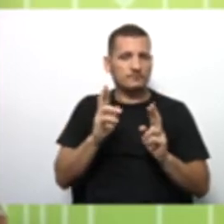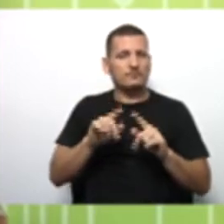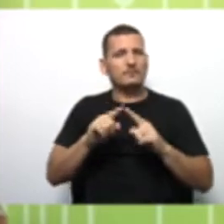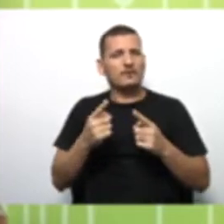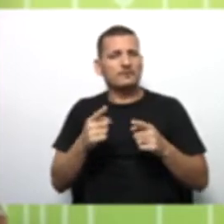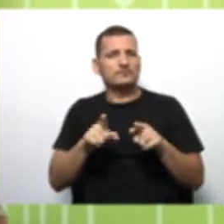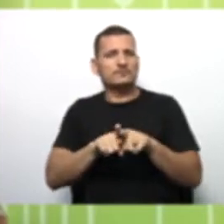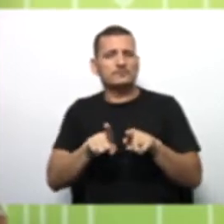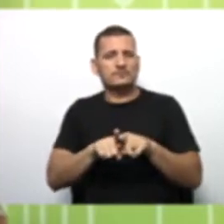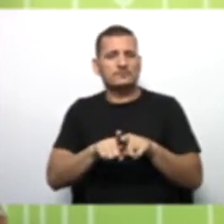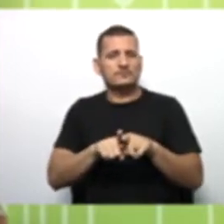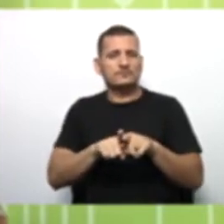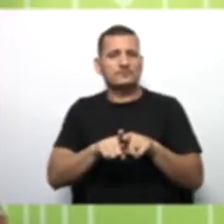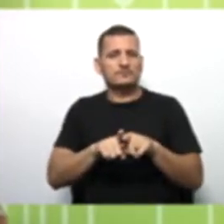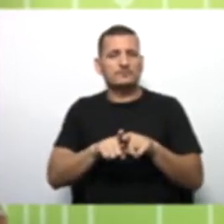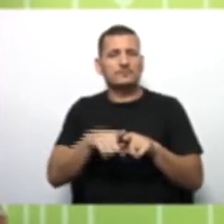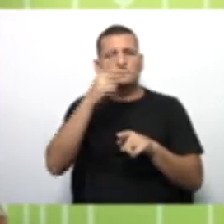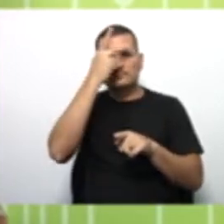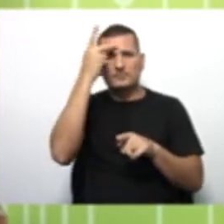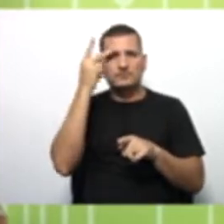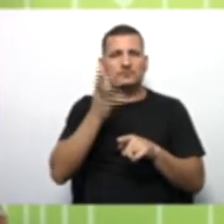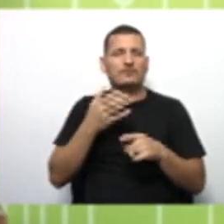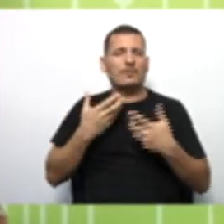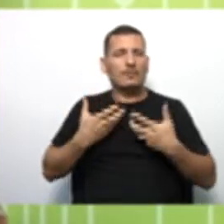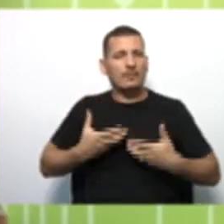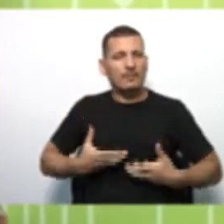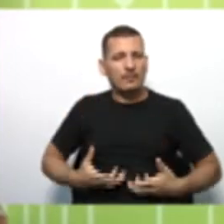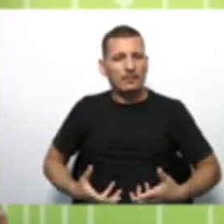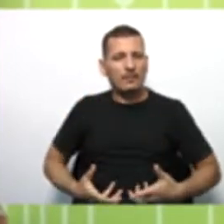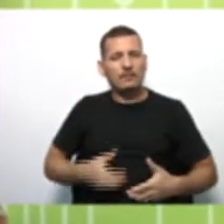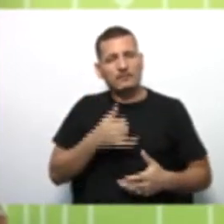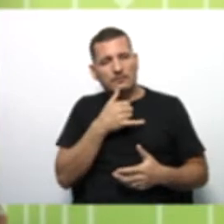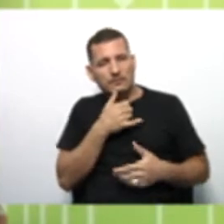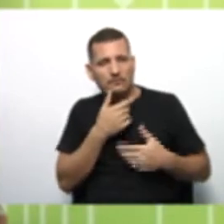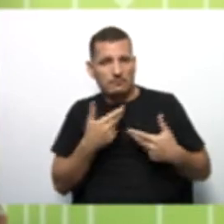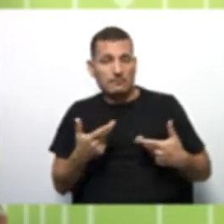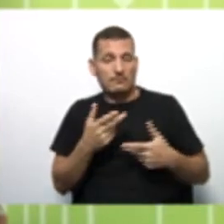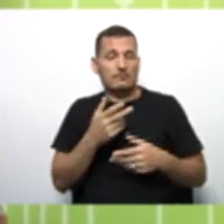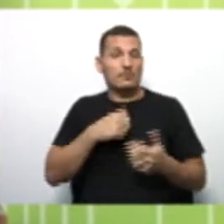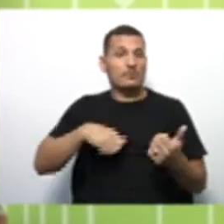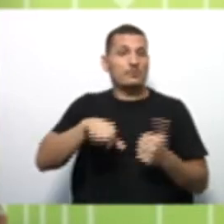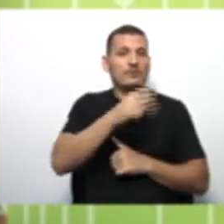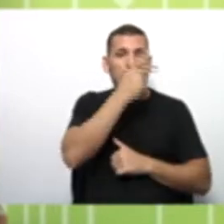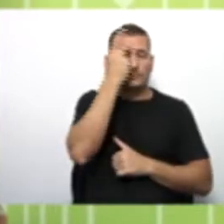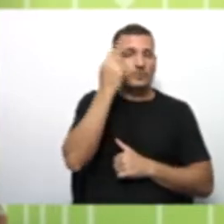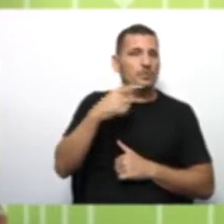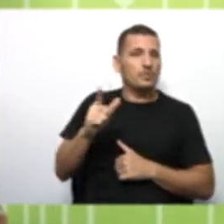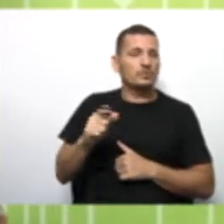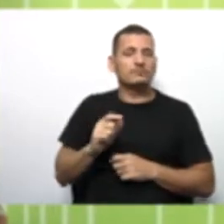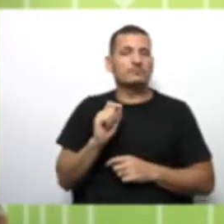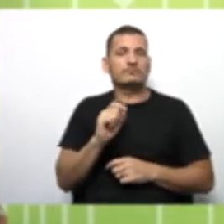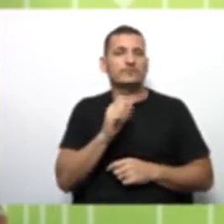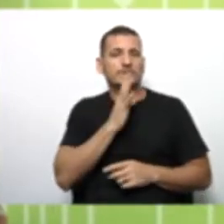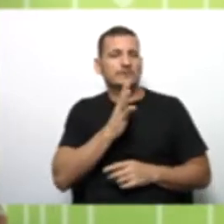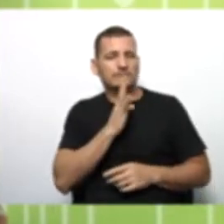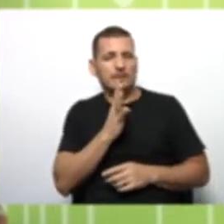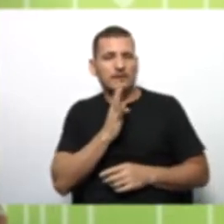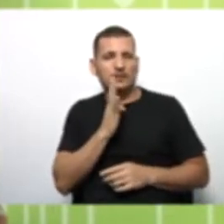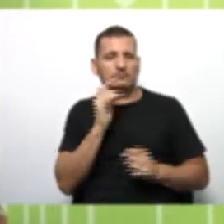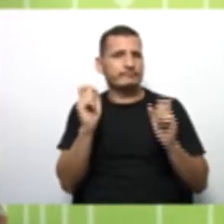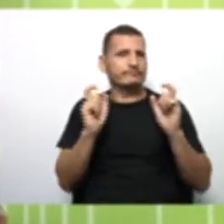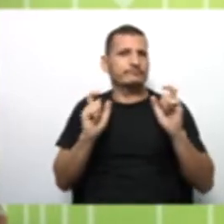entanto, você vai estar trocando uma pessoa já um pouco cansada, desanimada, por uma pessoa que vai entrar ali com todo o conhecimento e gás para